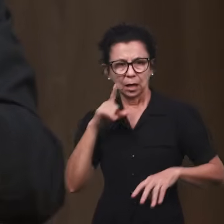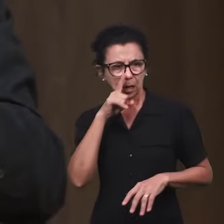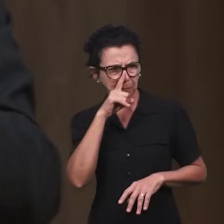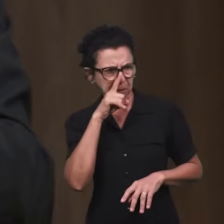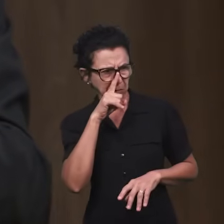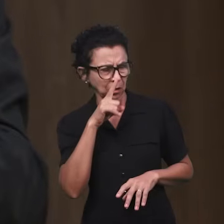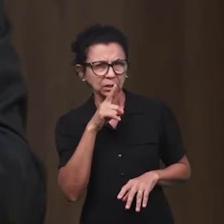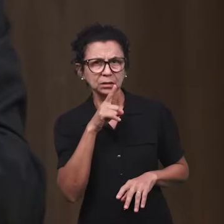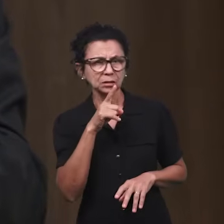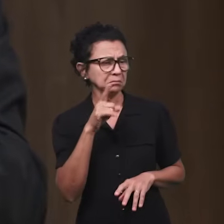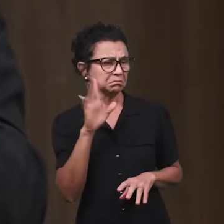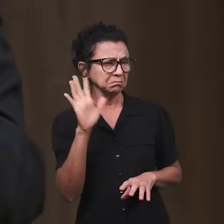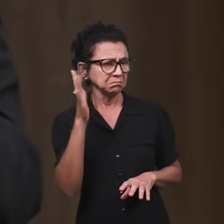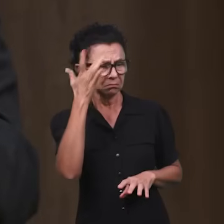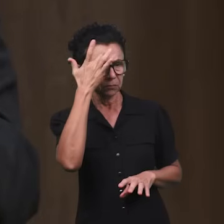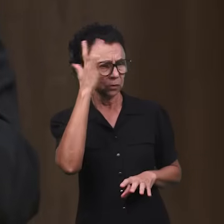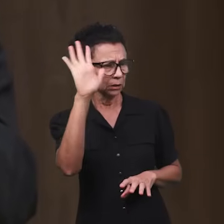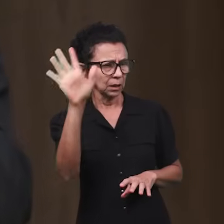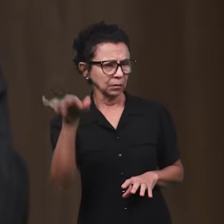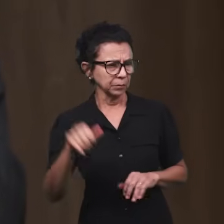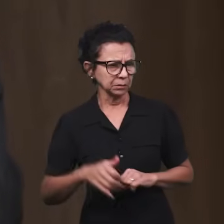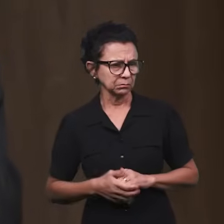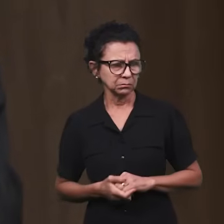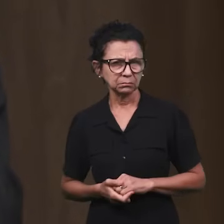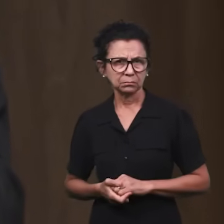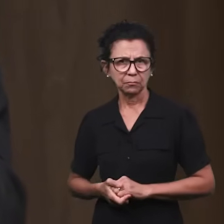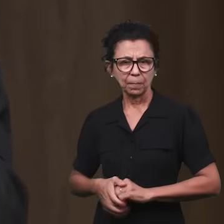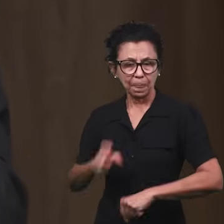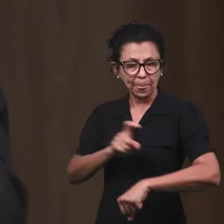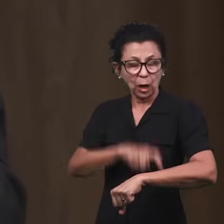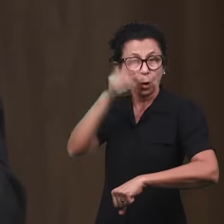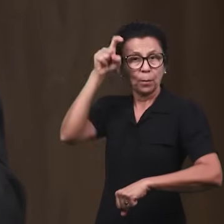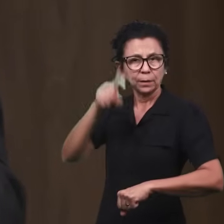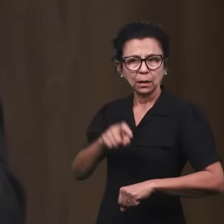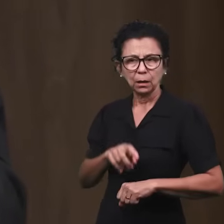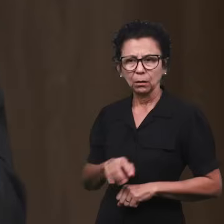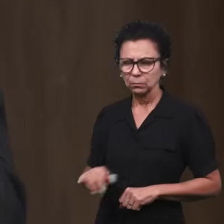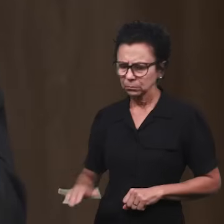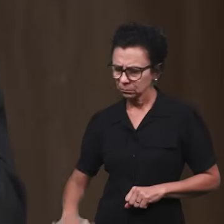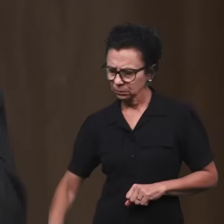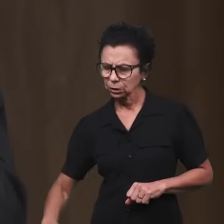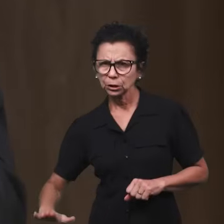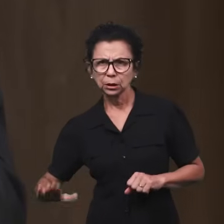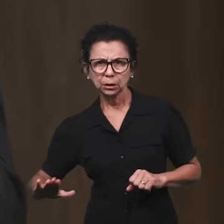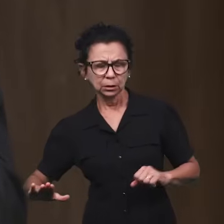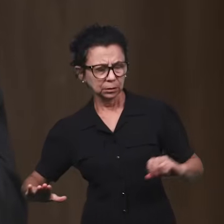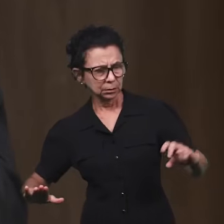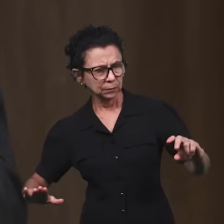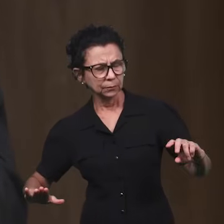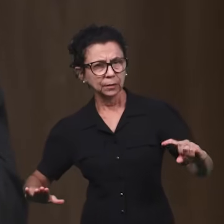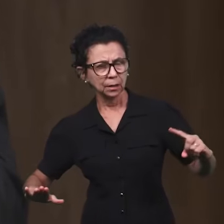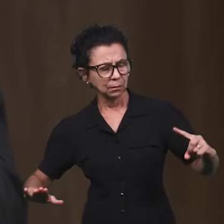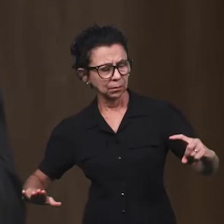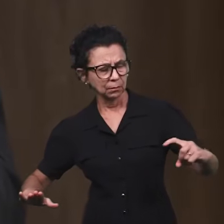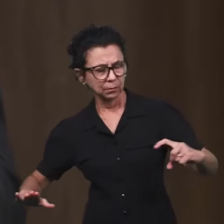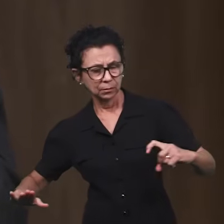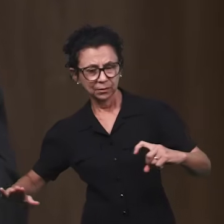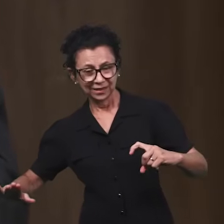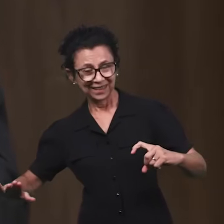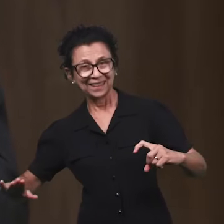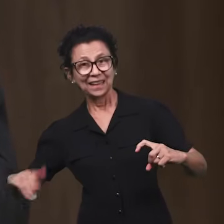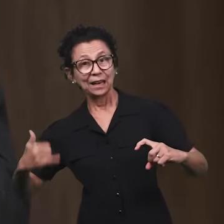chegar a rugir. Então, tá um escorpiãozinho ali, a criança, na inocência dela, ela vai querer brincar e vai